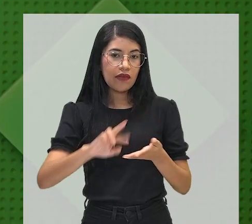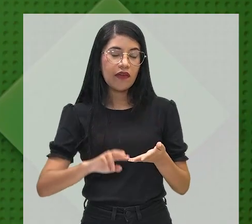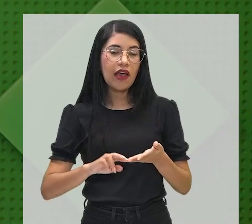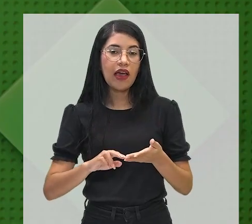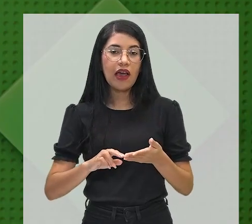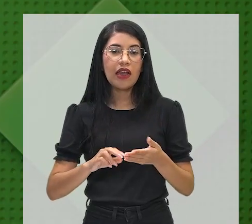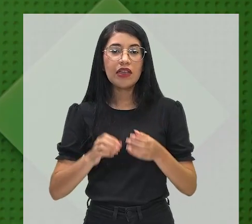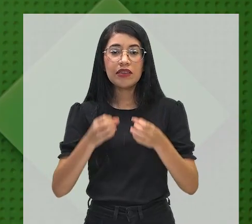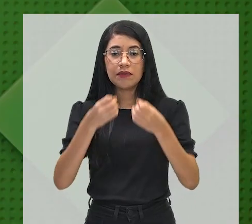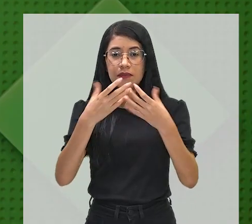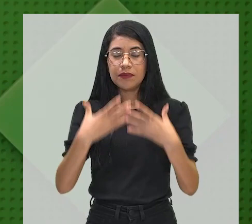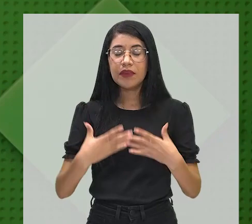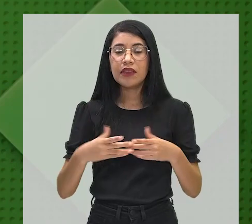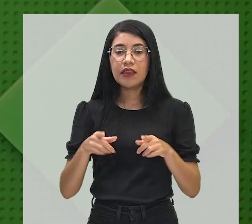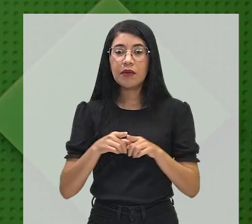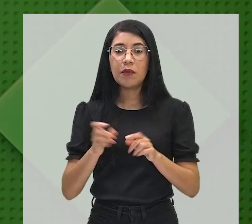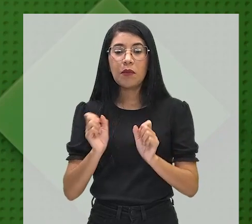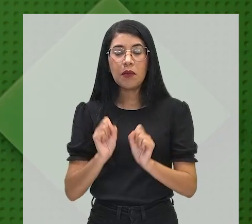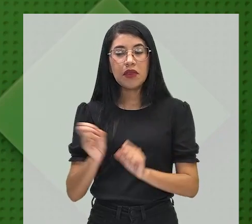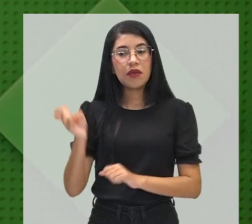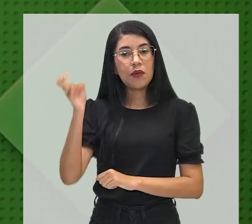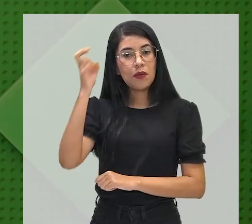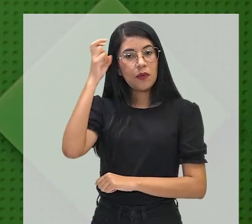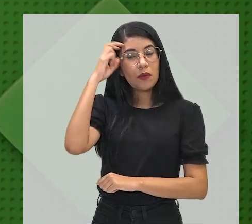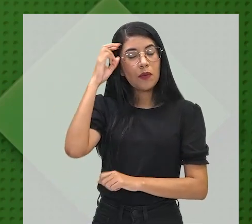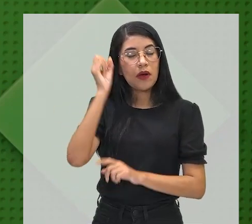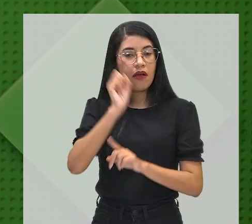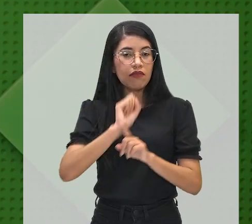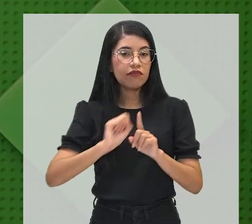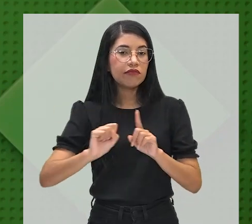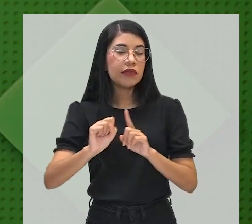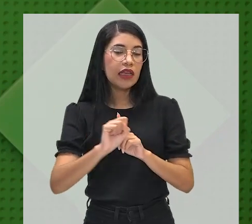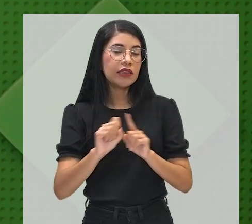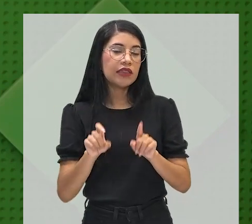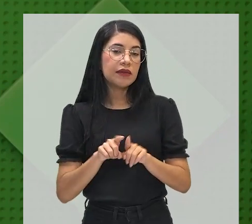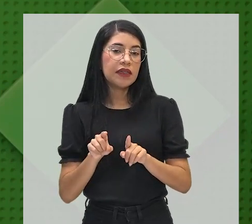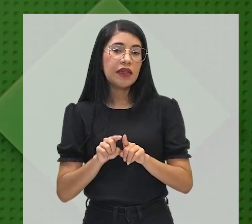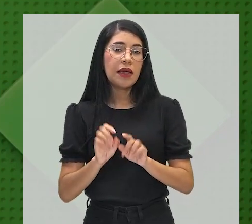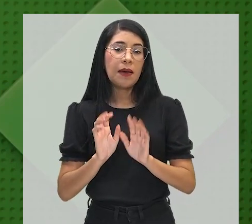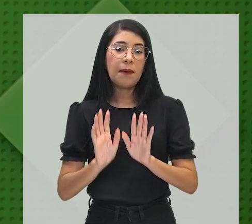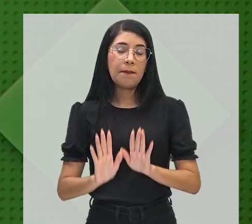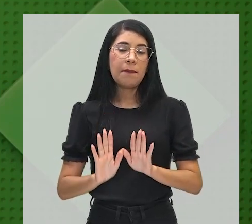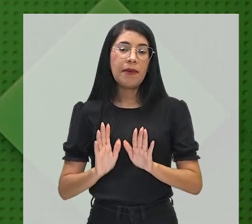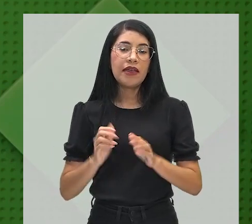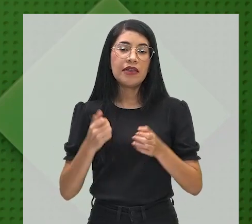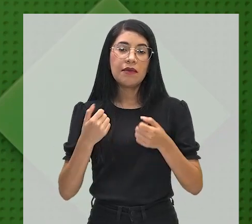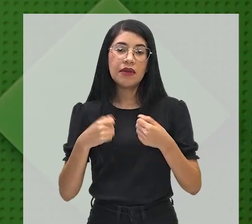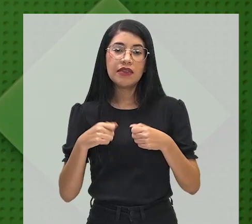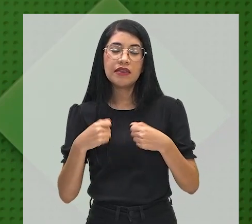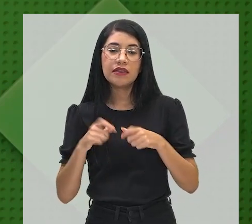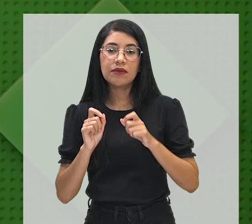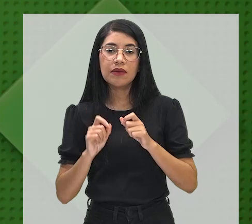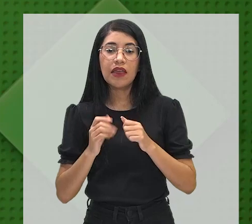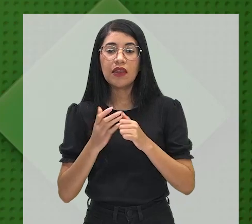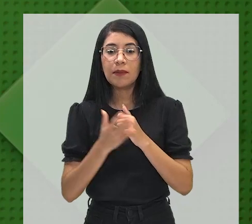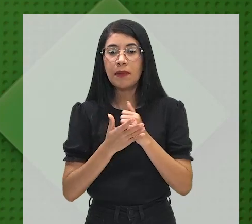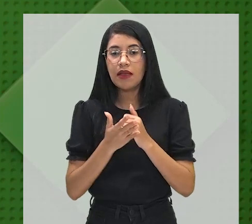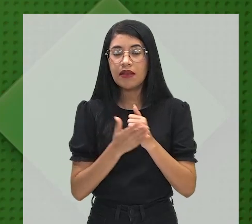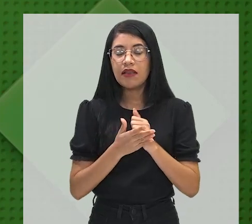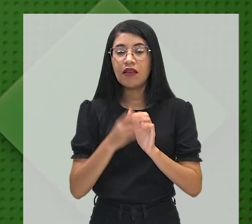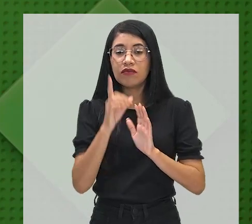transformações, como a gente comentou, elas podem ser culturais, uma construção social, mas ela tem que sempre estar pautada